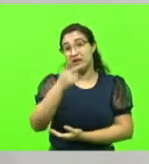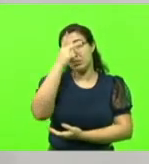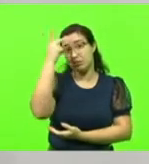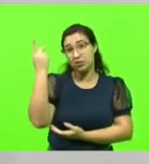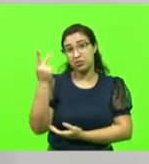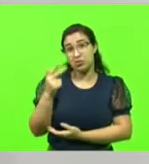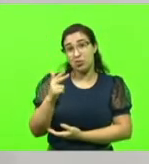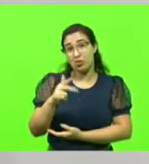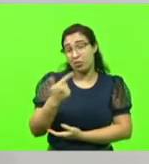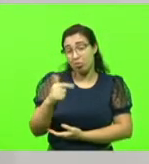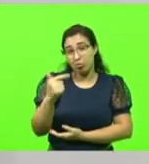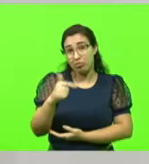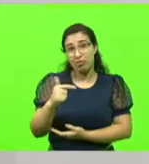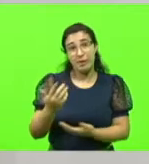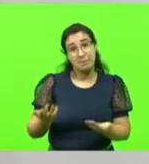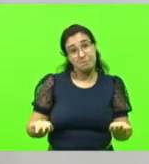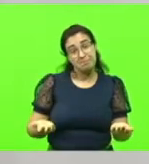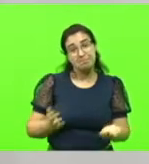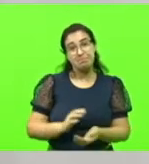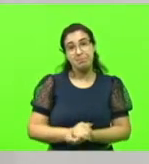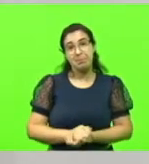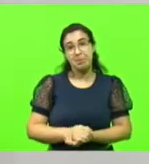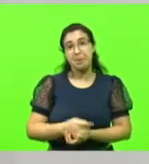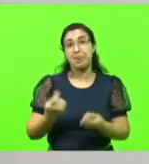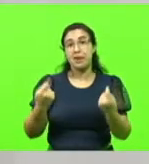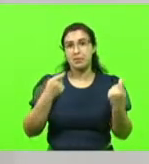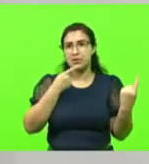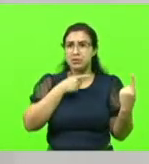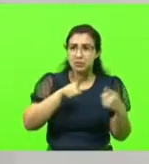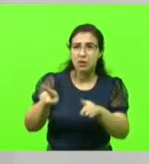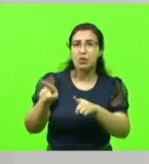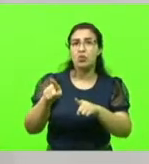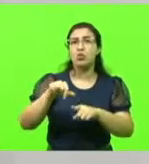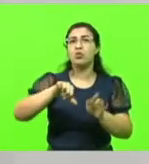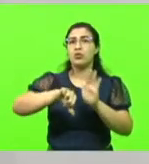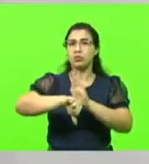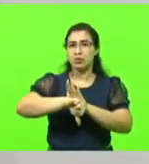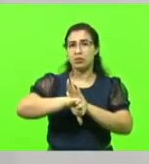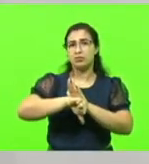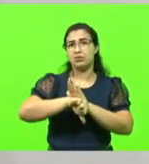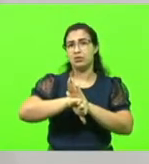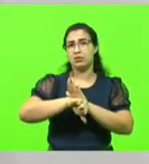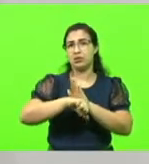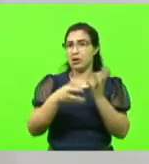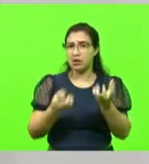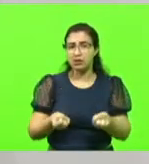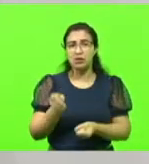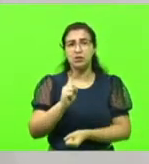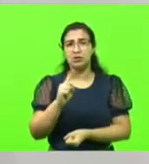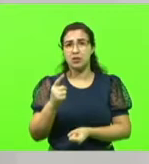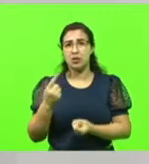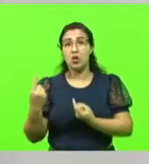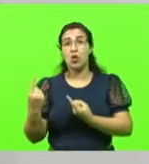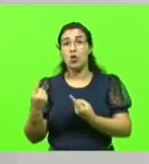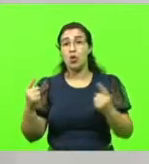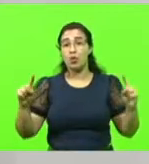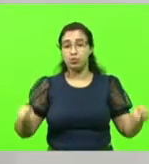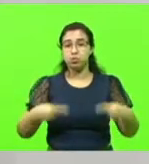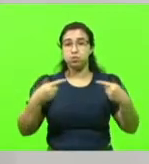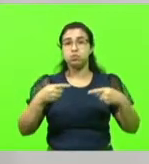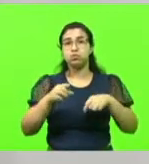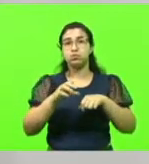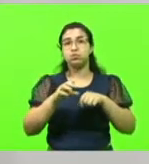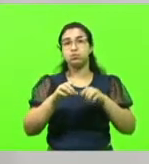ter. Vamos começar a criticar o crime. Crime é crime. É antijustiça.